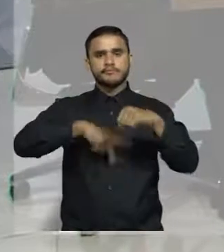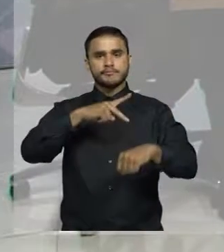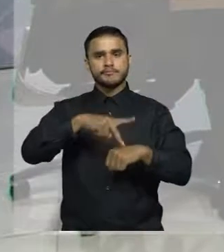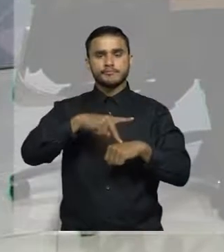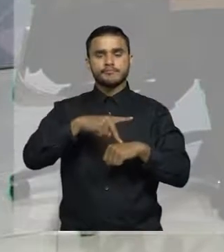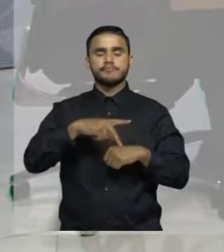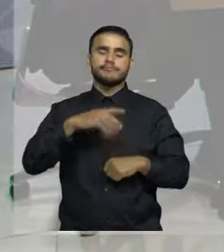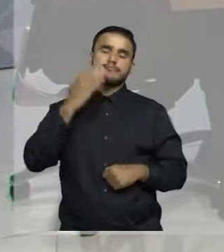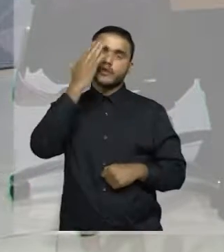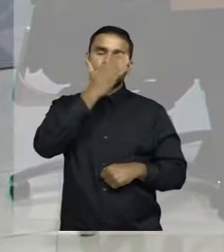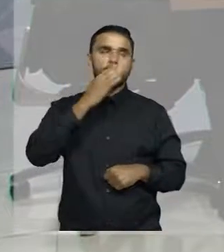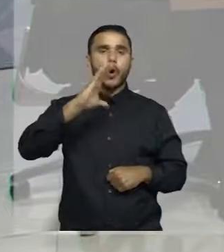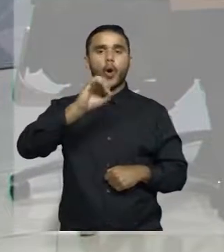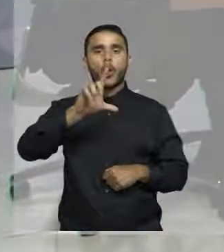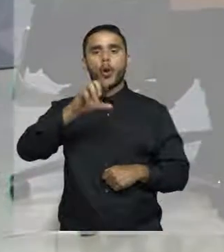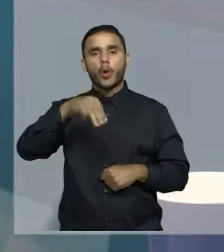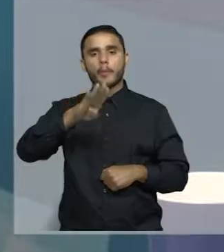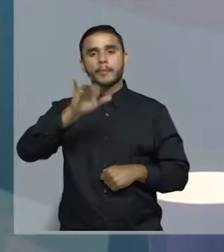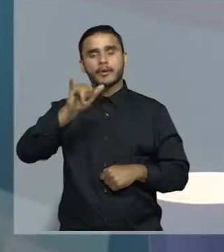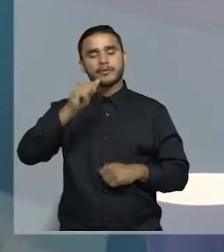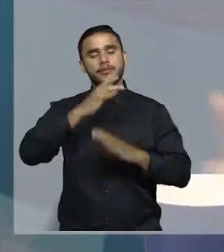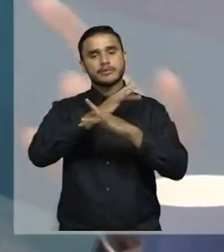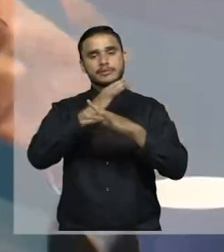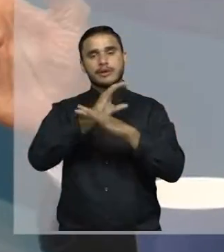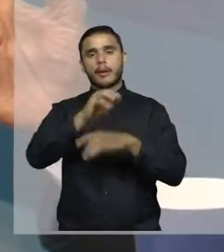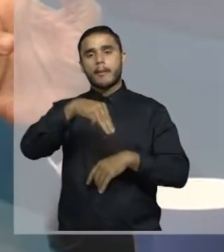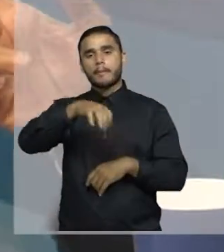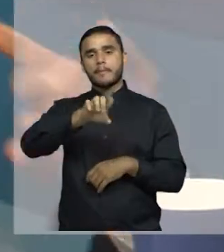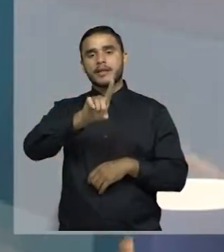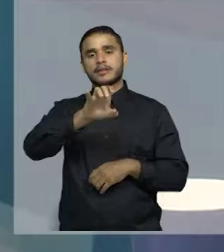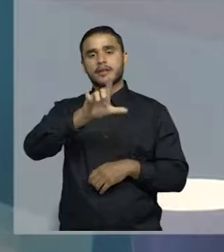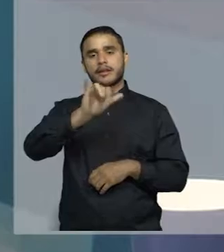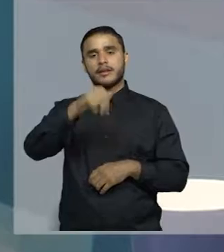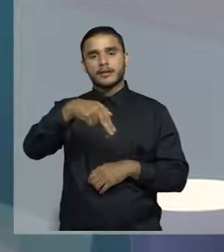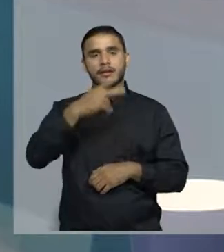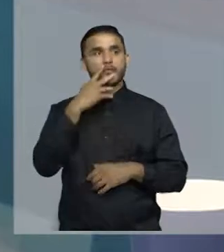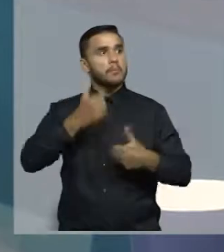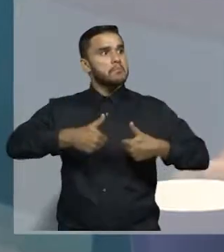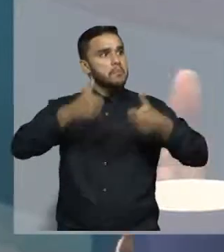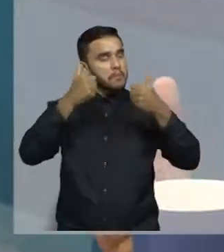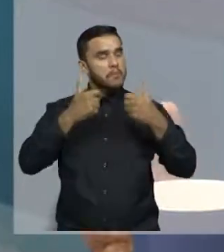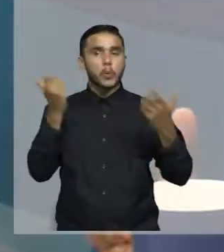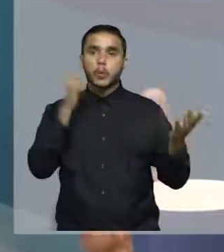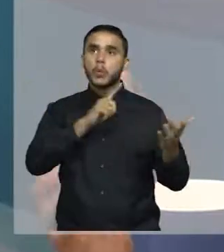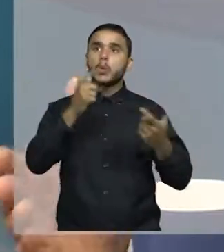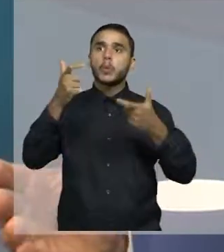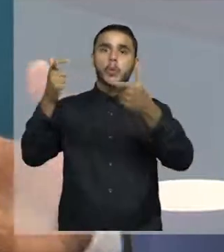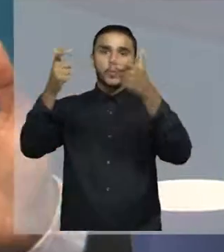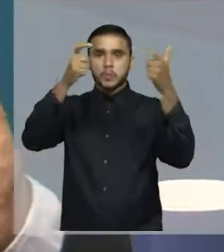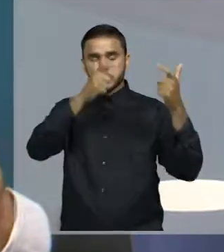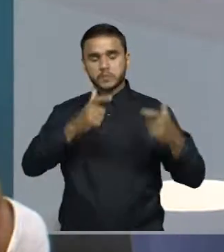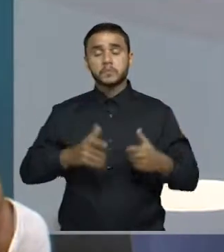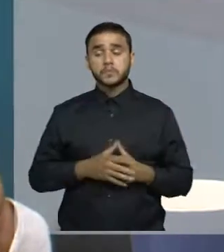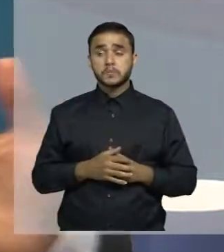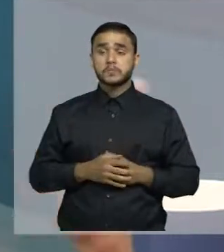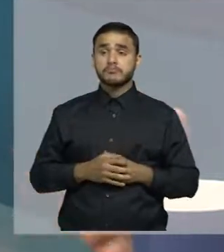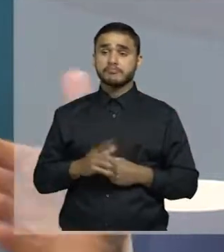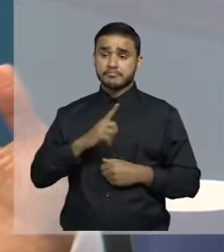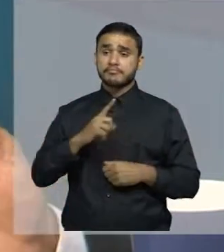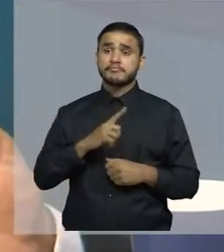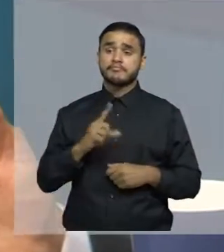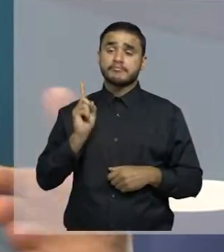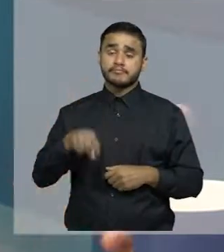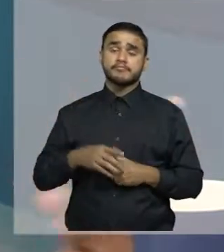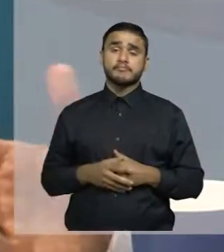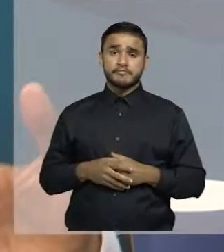Colômbia e outras experiências internacionais. Né? O que o Clésio lembra, a sequência de medidas de longo prazo teriam